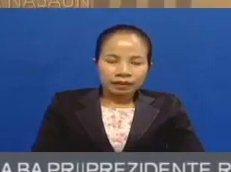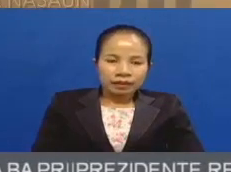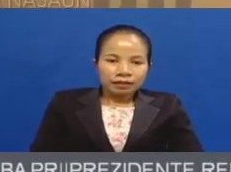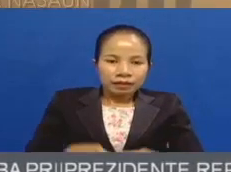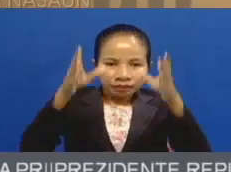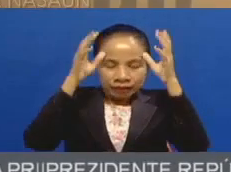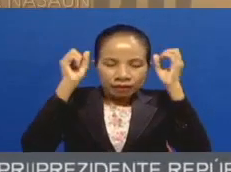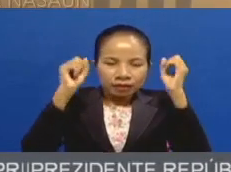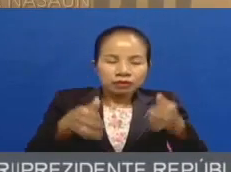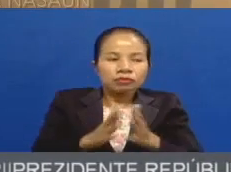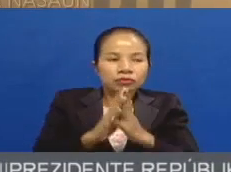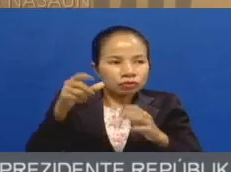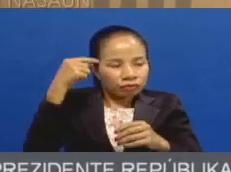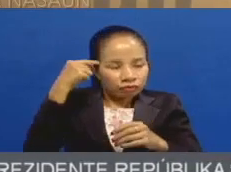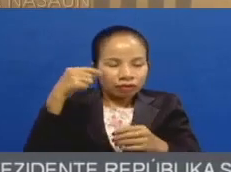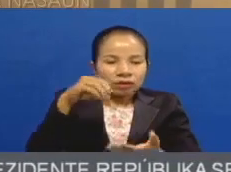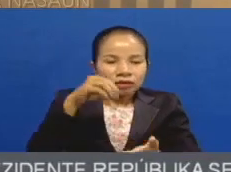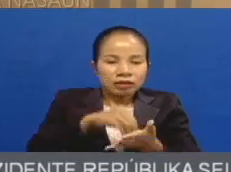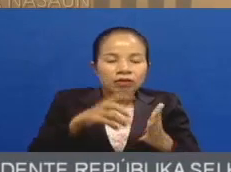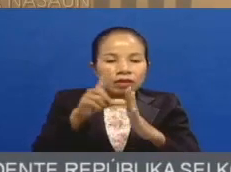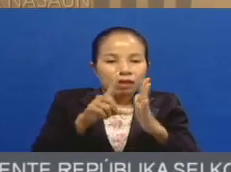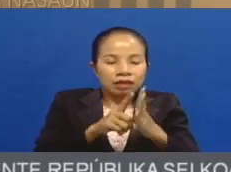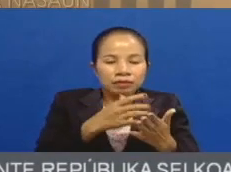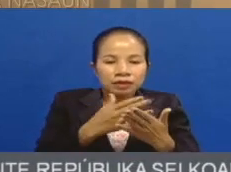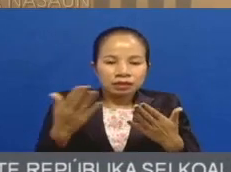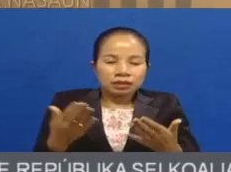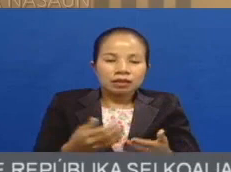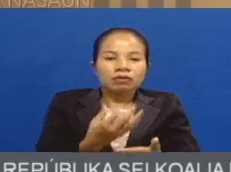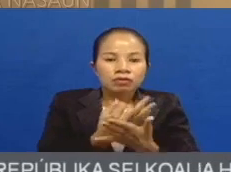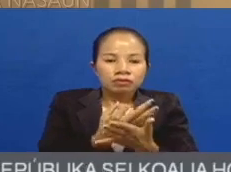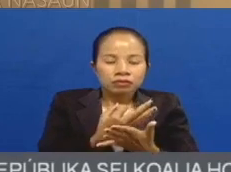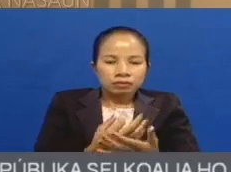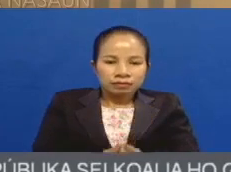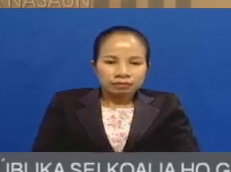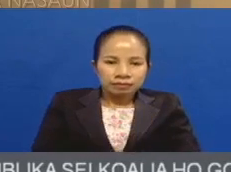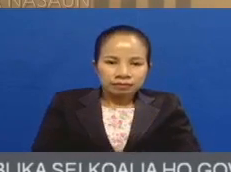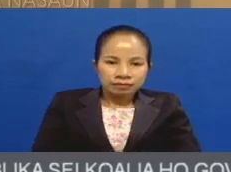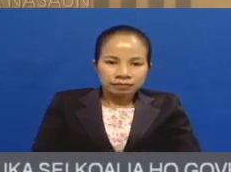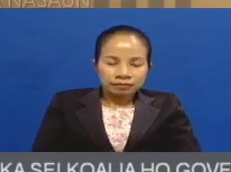Presidente da República, o seu governo está o padrão basta San Folin.